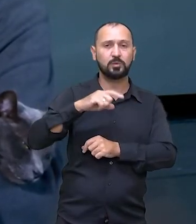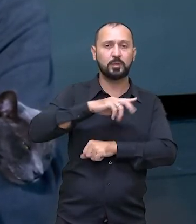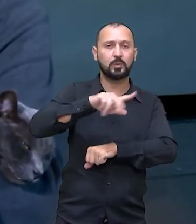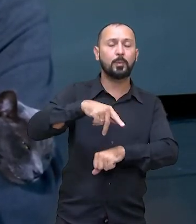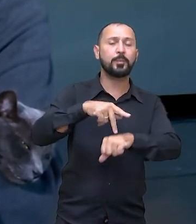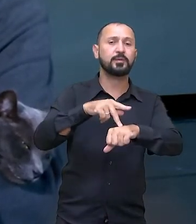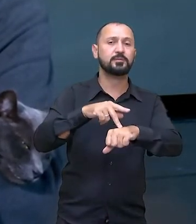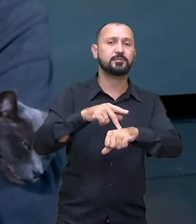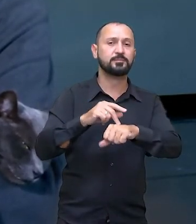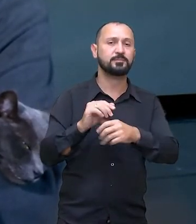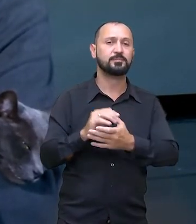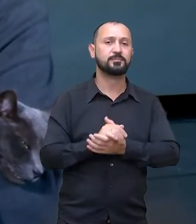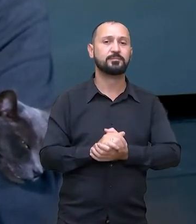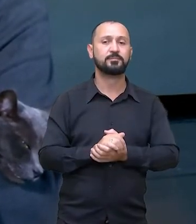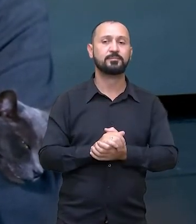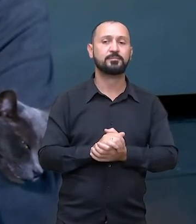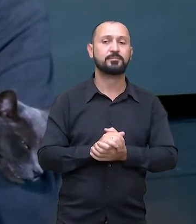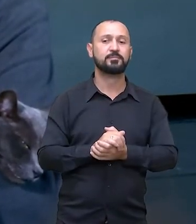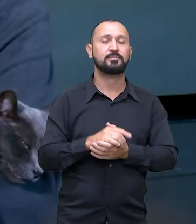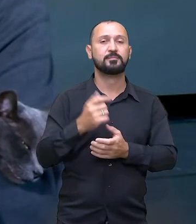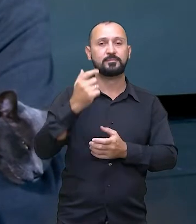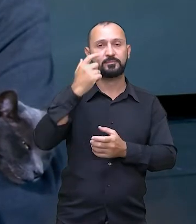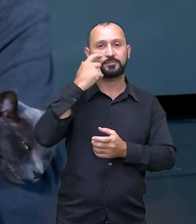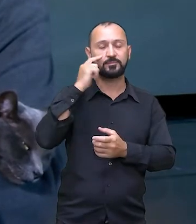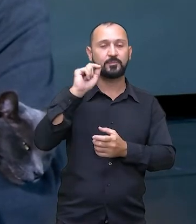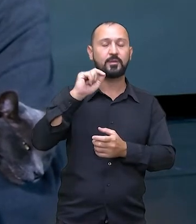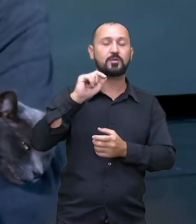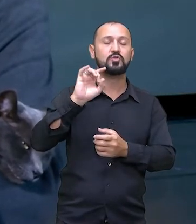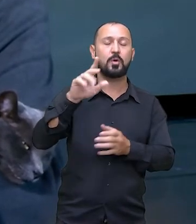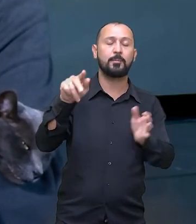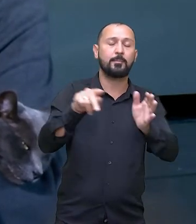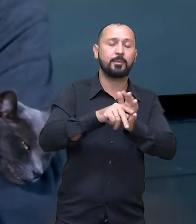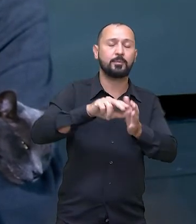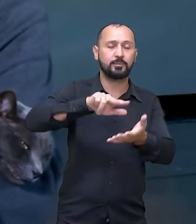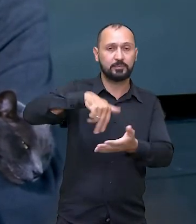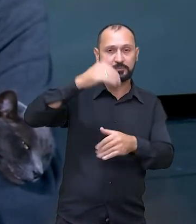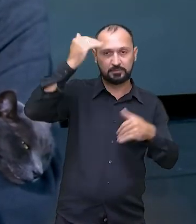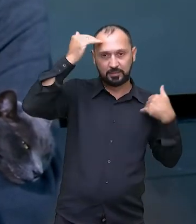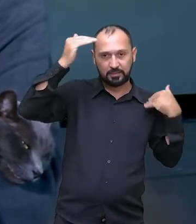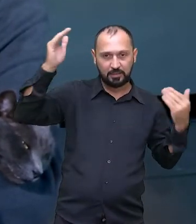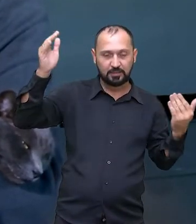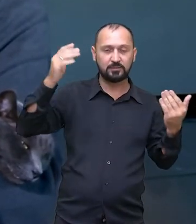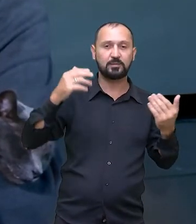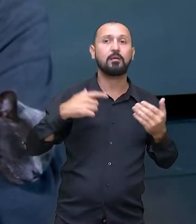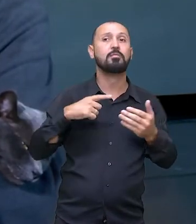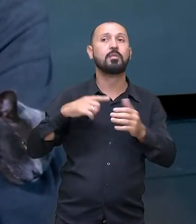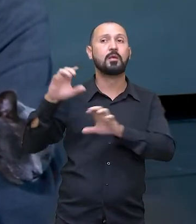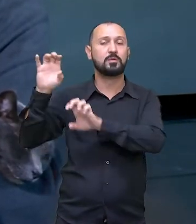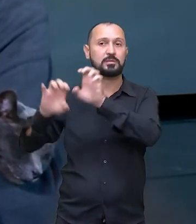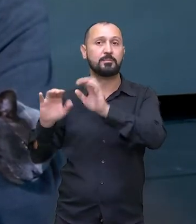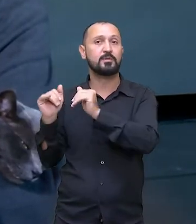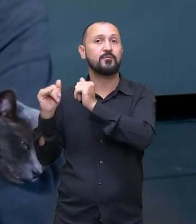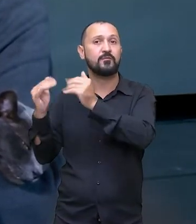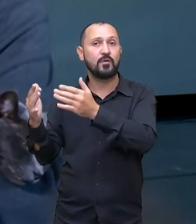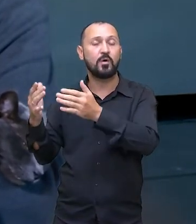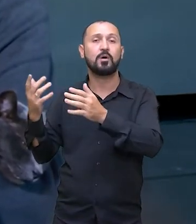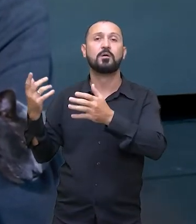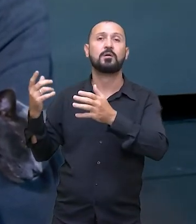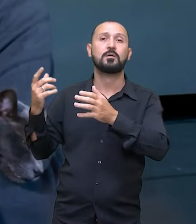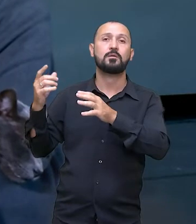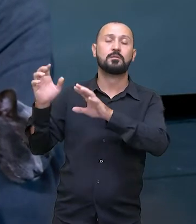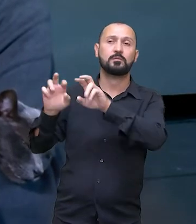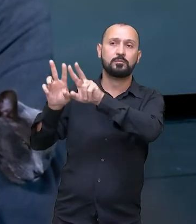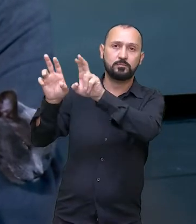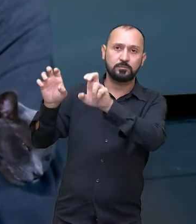Grosso do Sul, acho que é no país, que vive único exclusivamente de dança, né? A gente tem os empresários, que a gente não pode misturar.